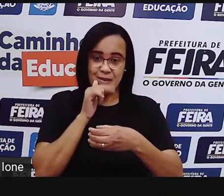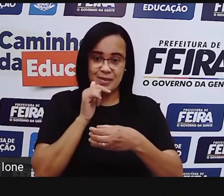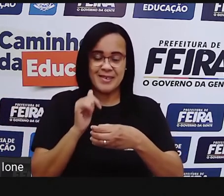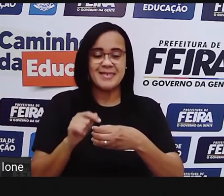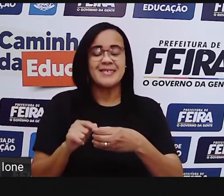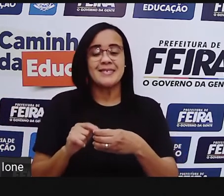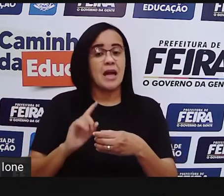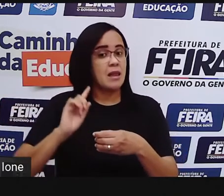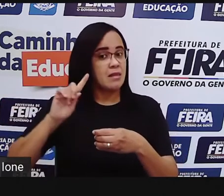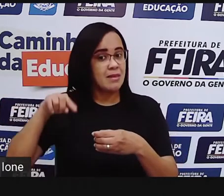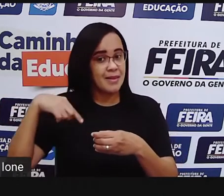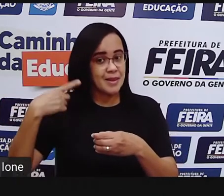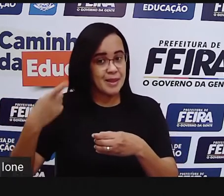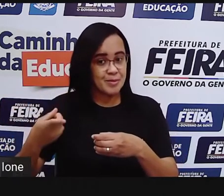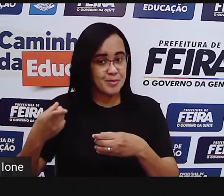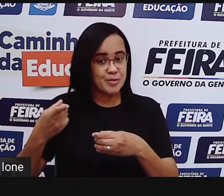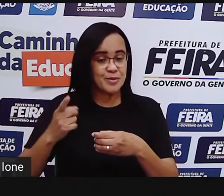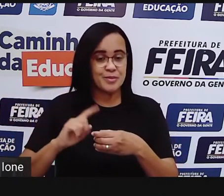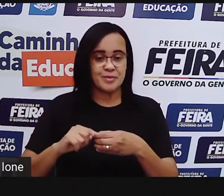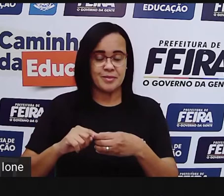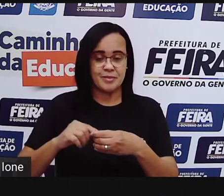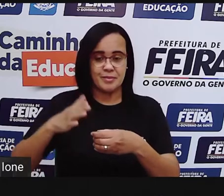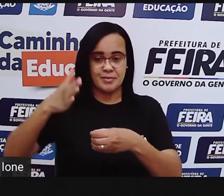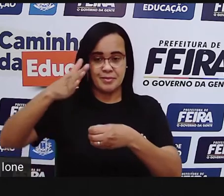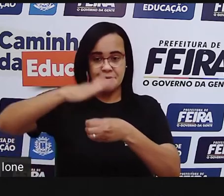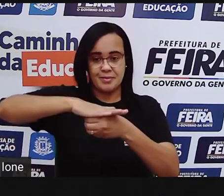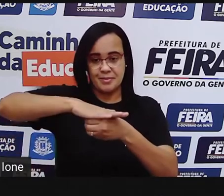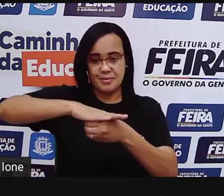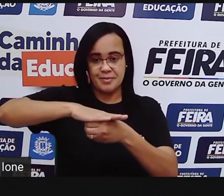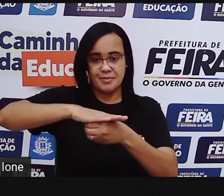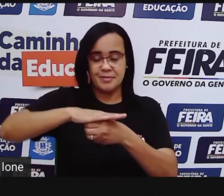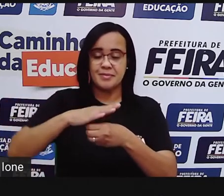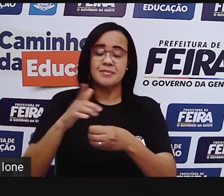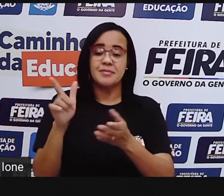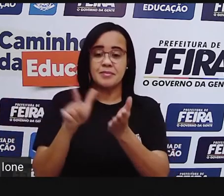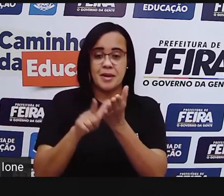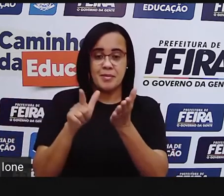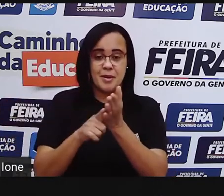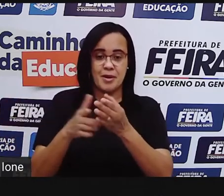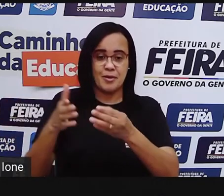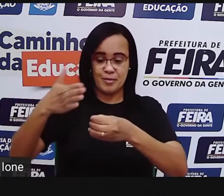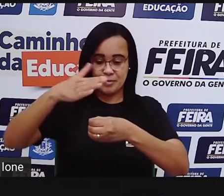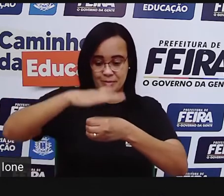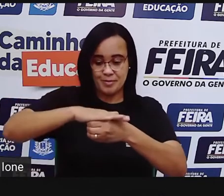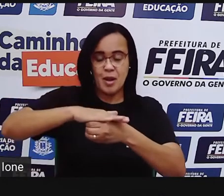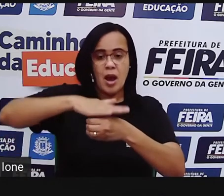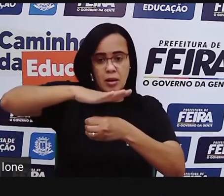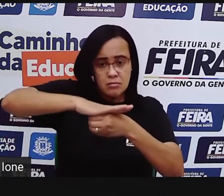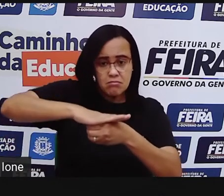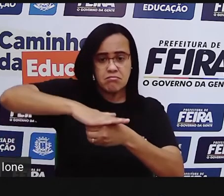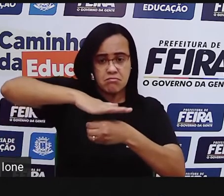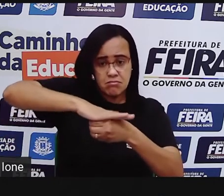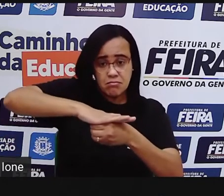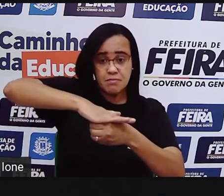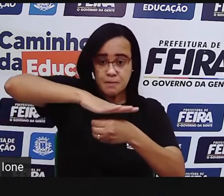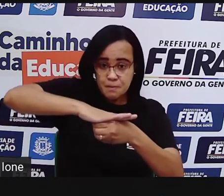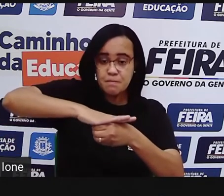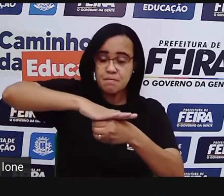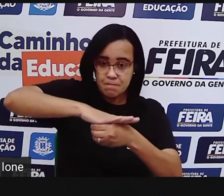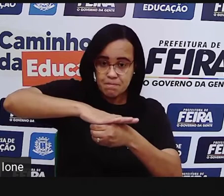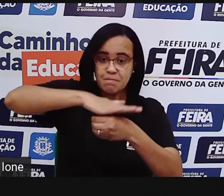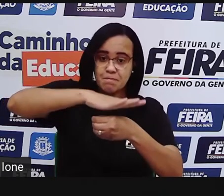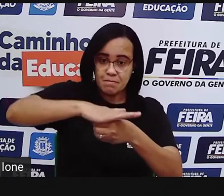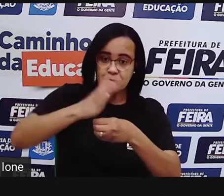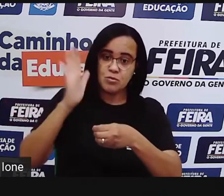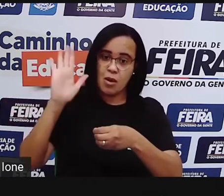logo em seguida, a gente vai colocar uma folha de papel. E aí a gente vai pressionar essa folha com a